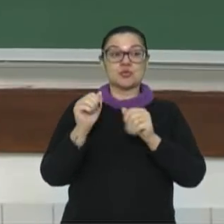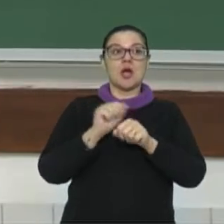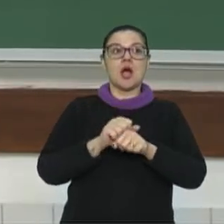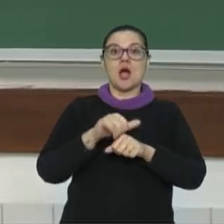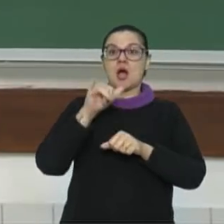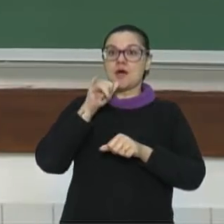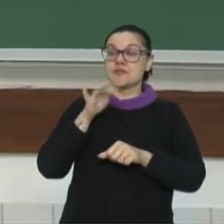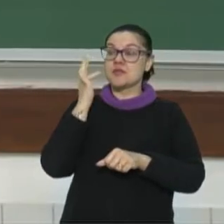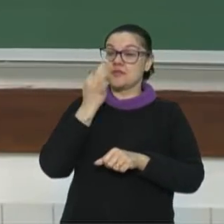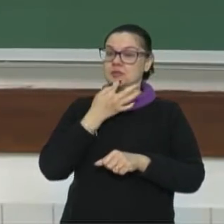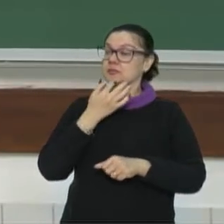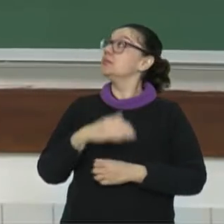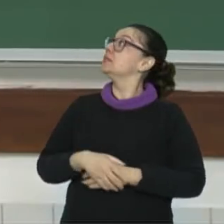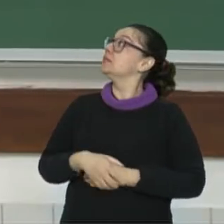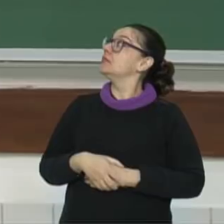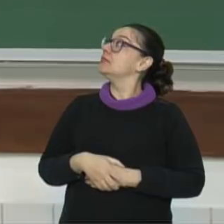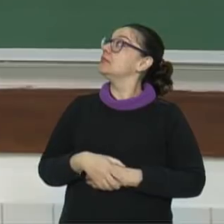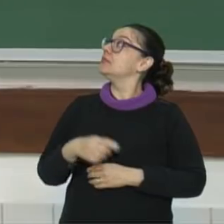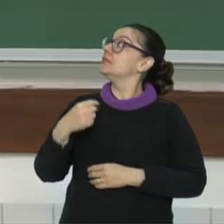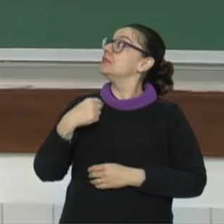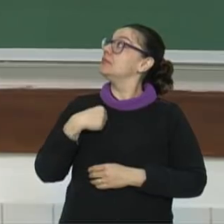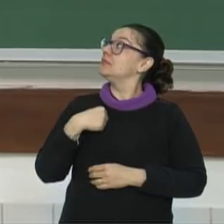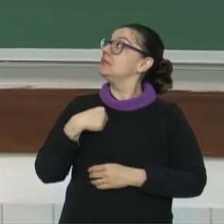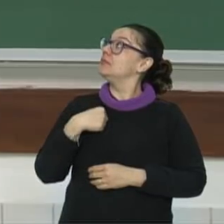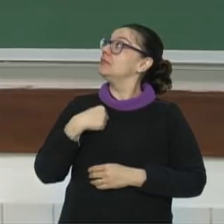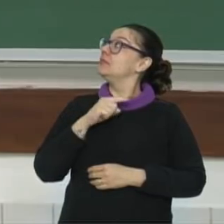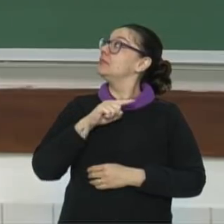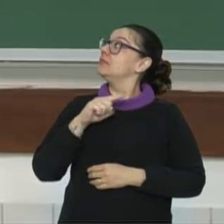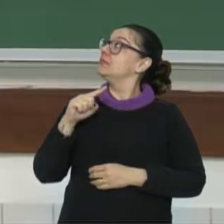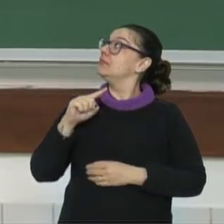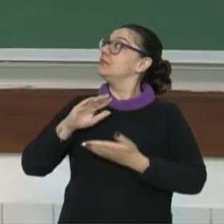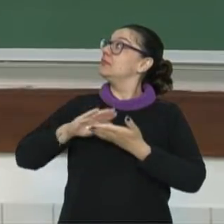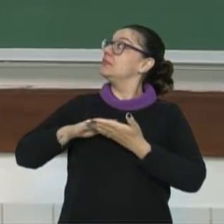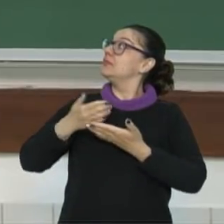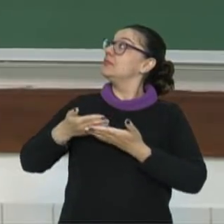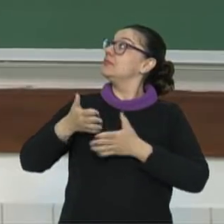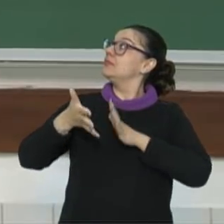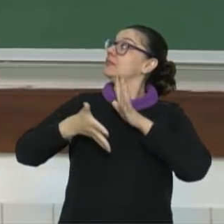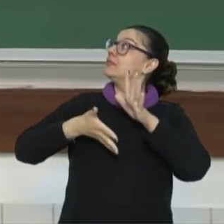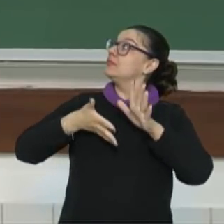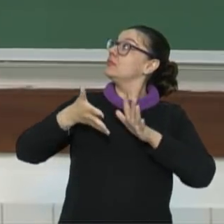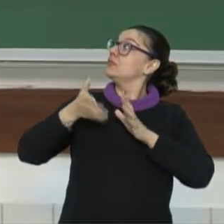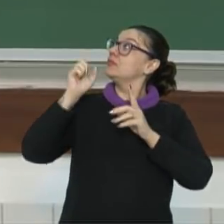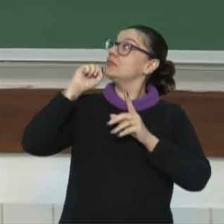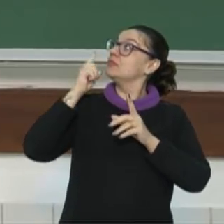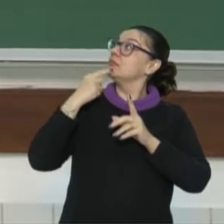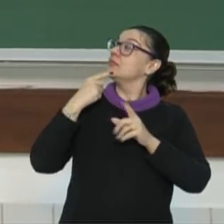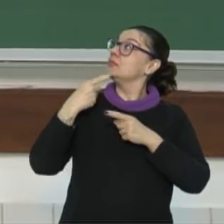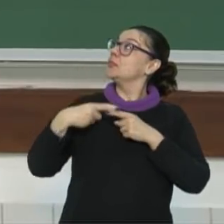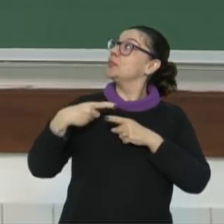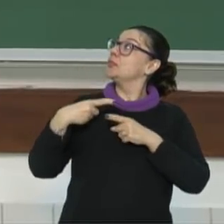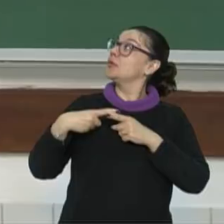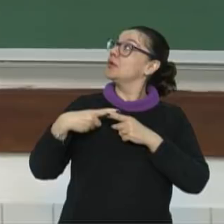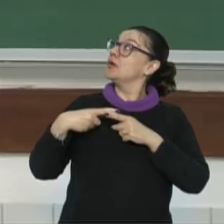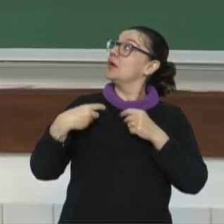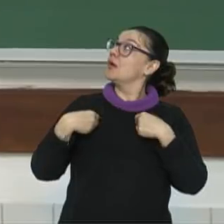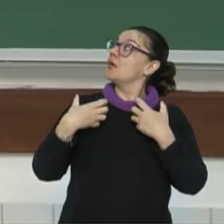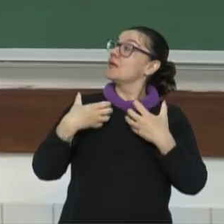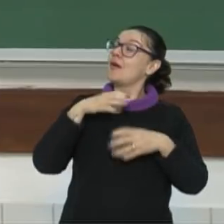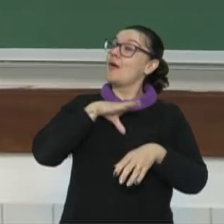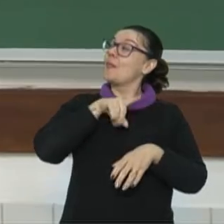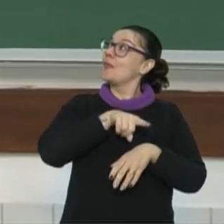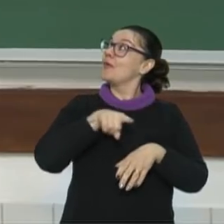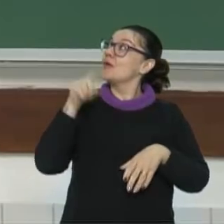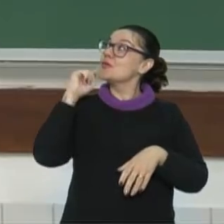dar um recadinho para a Fran. Fran, eu queria que você não interpretasse para os surdos, porque eu quero ver como que tá o português